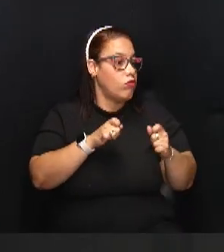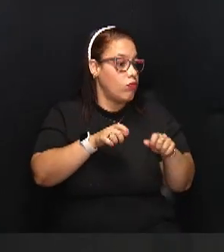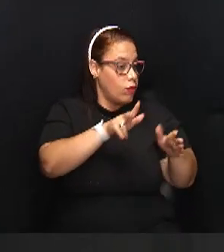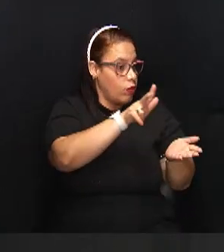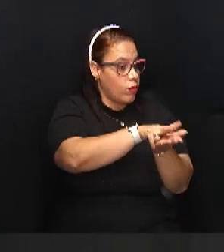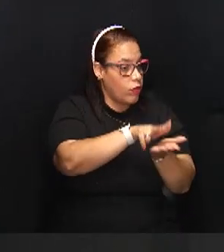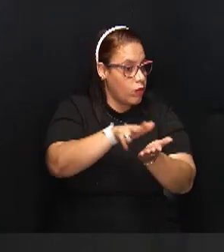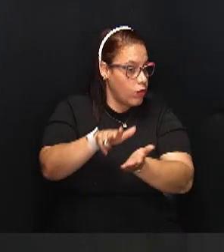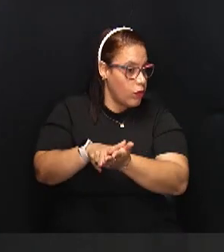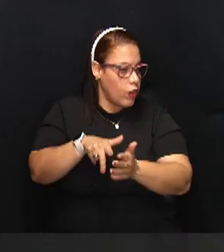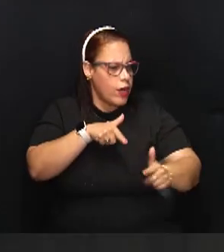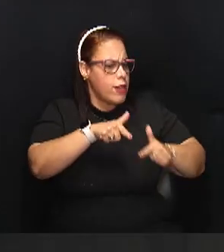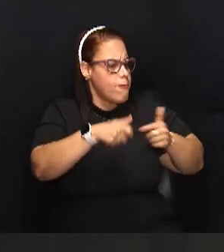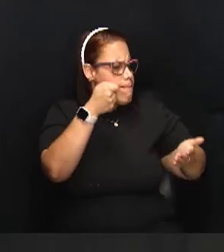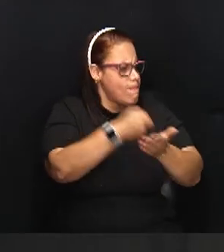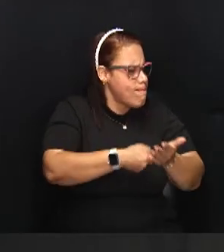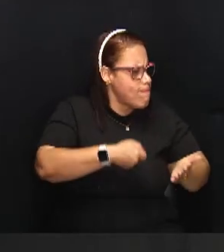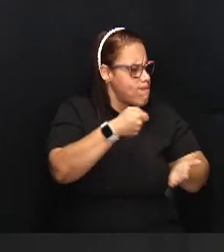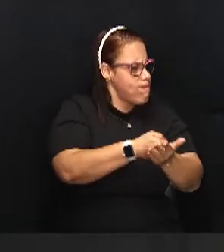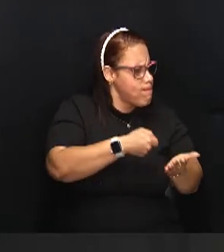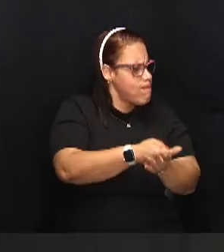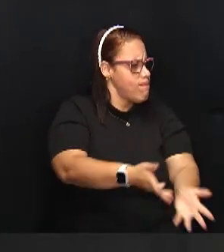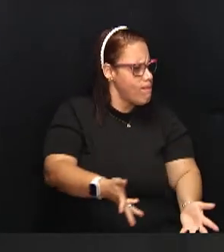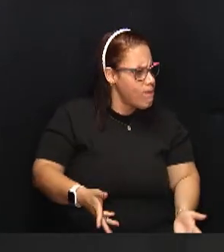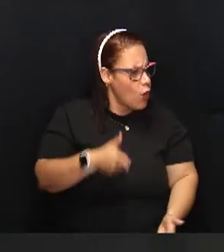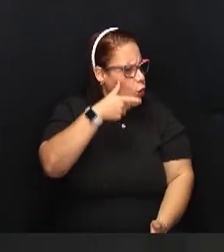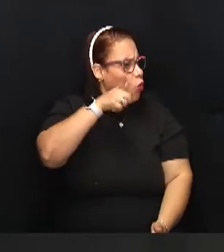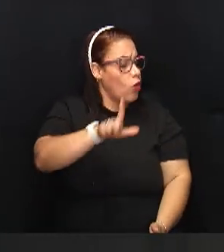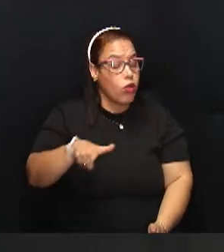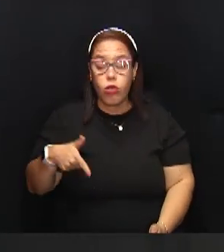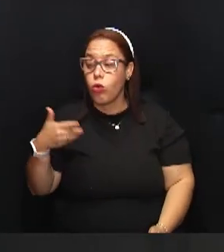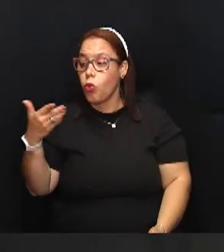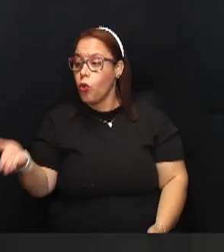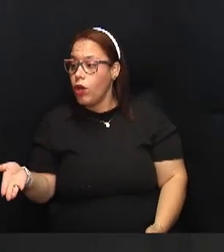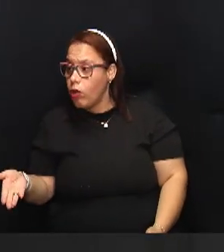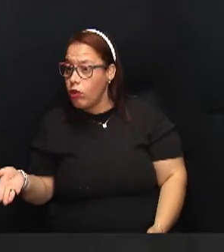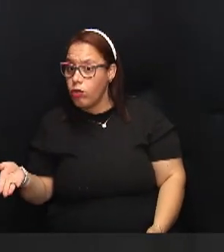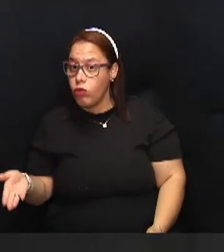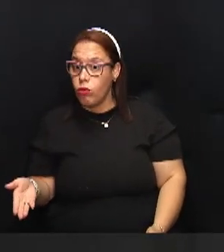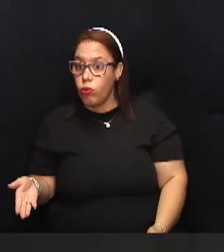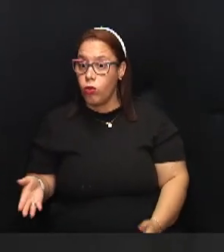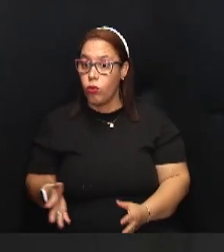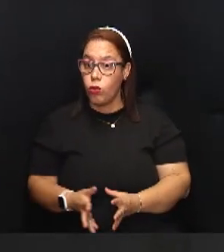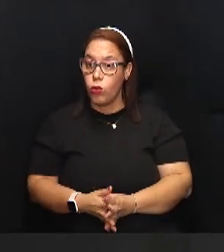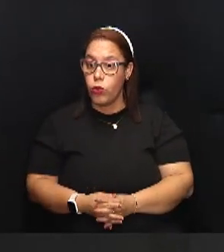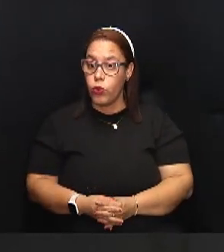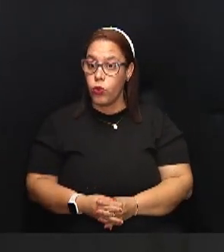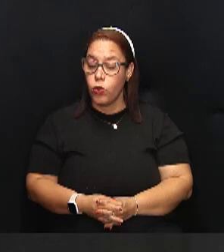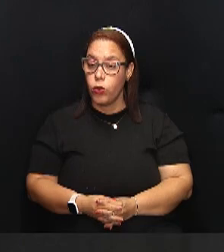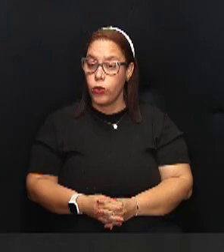comissão trabalhou intensamente nisso. Quando né,